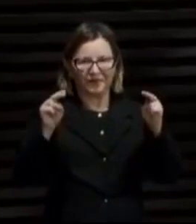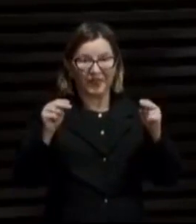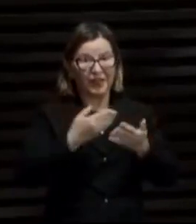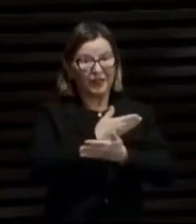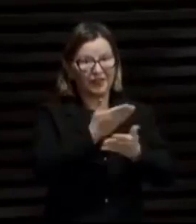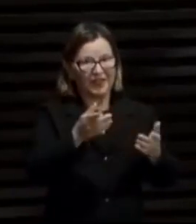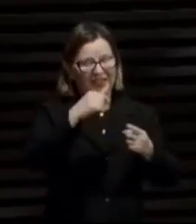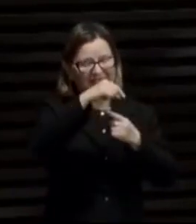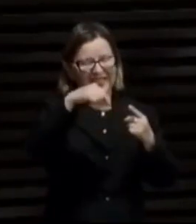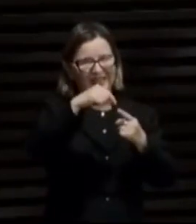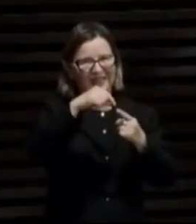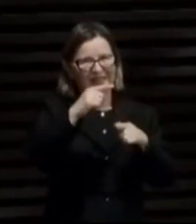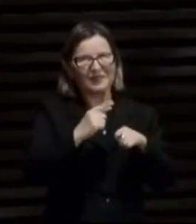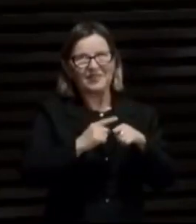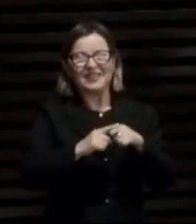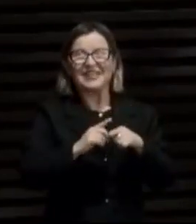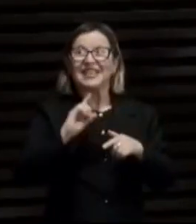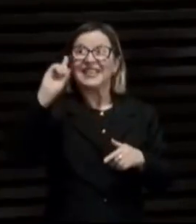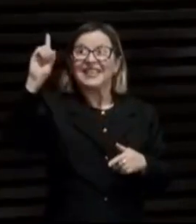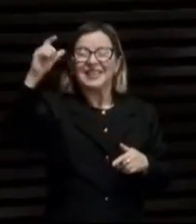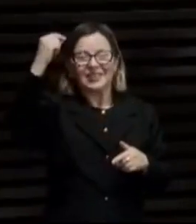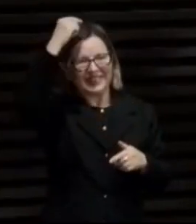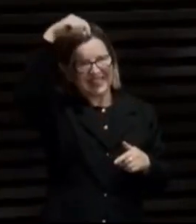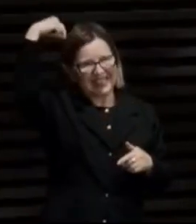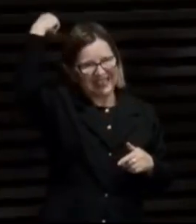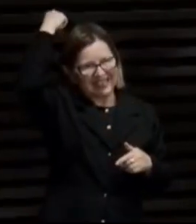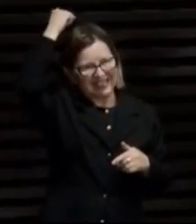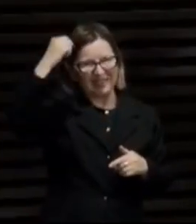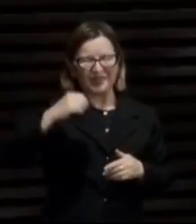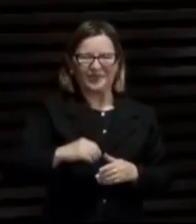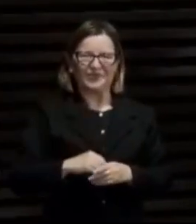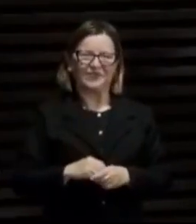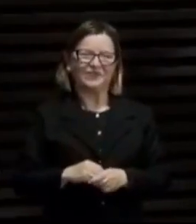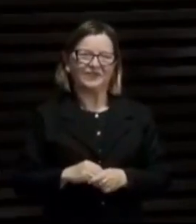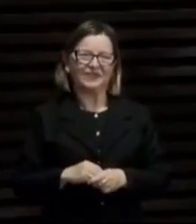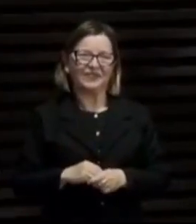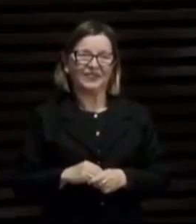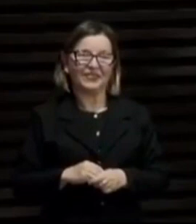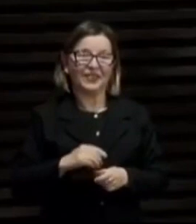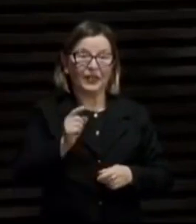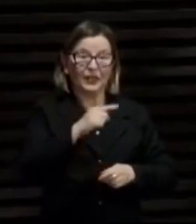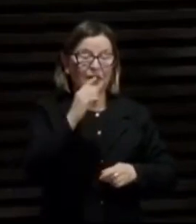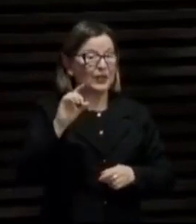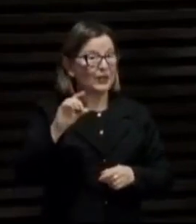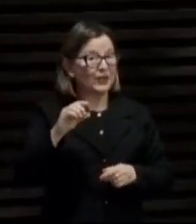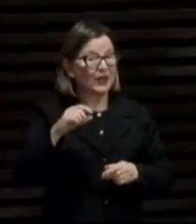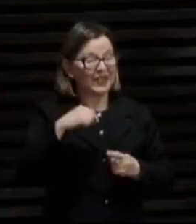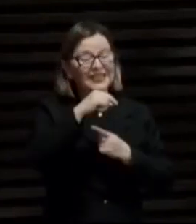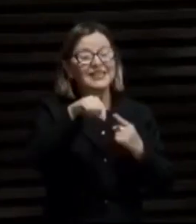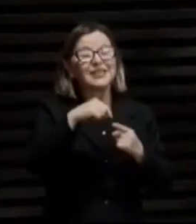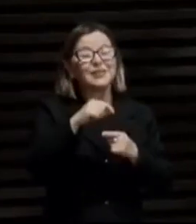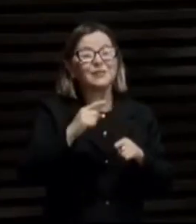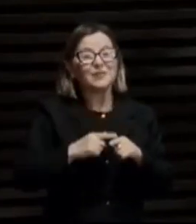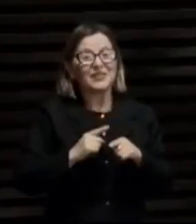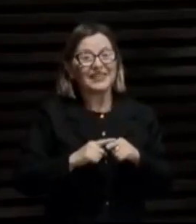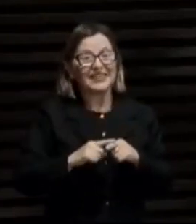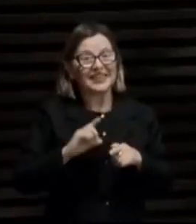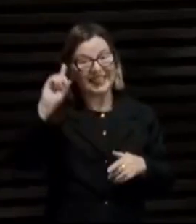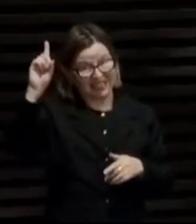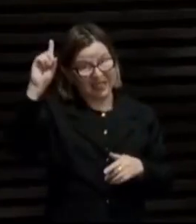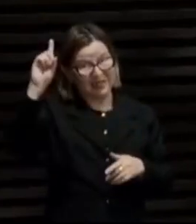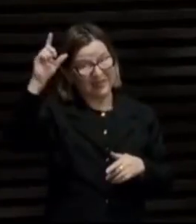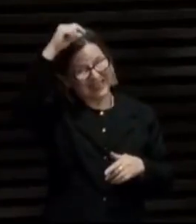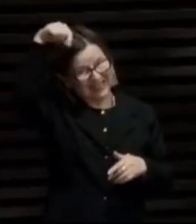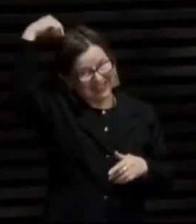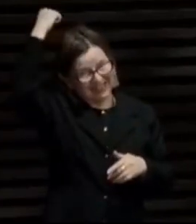santos, porque eu sou santo. Nós só somos santos porque Deus é santo. E